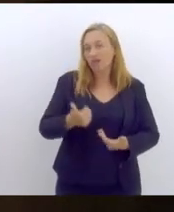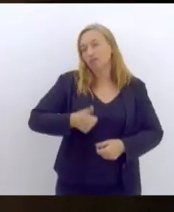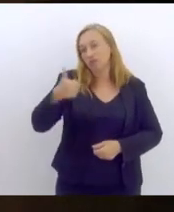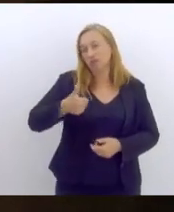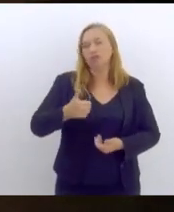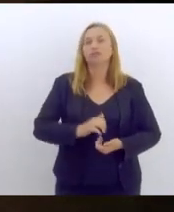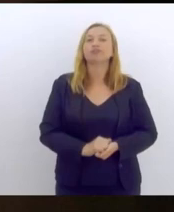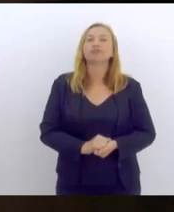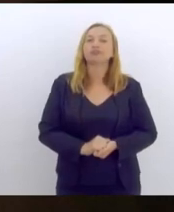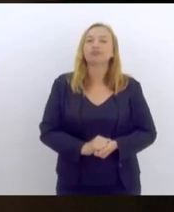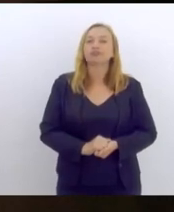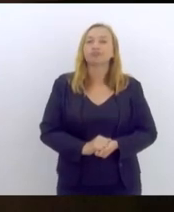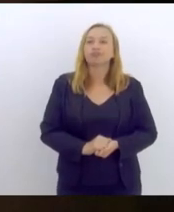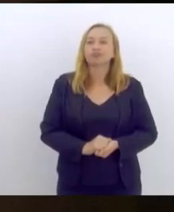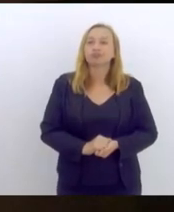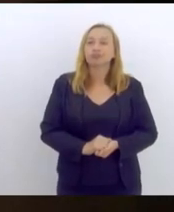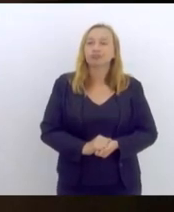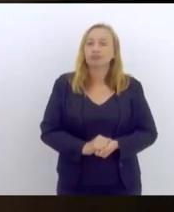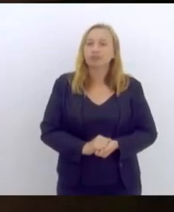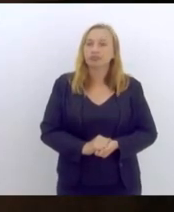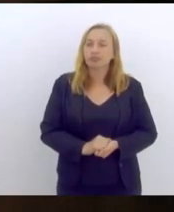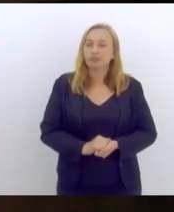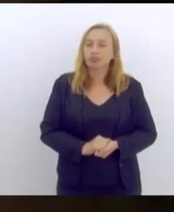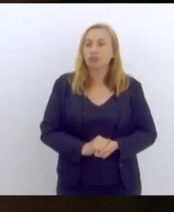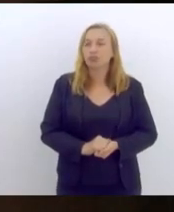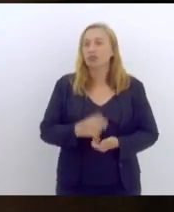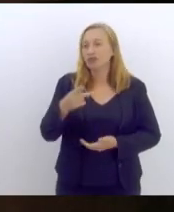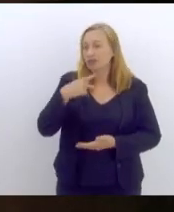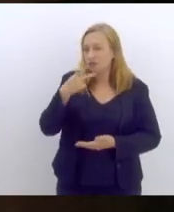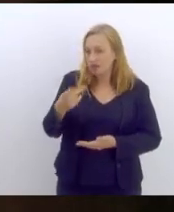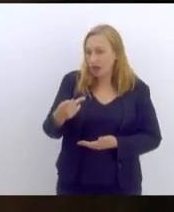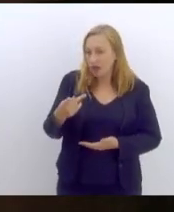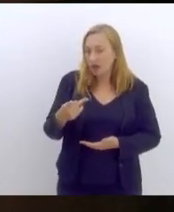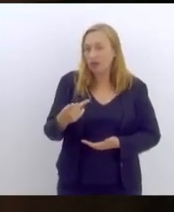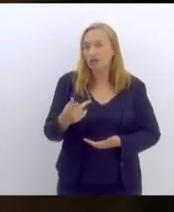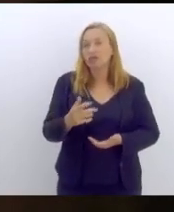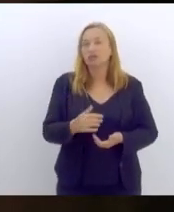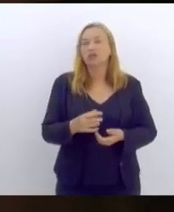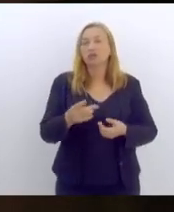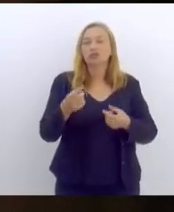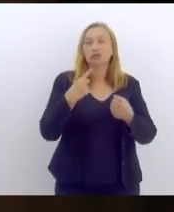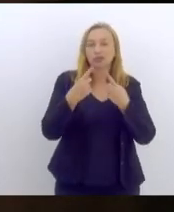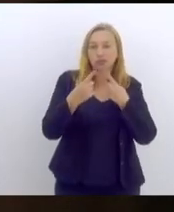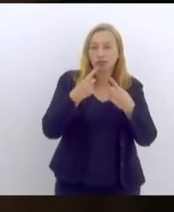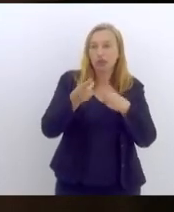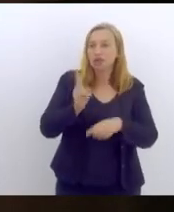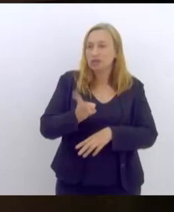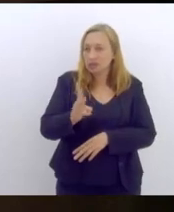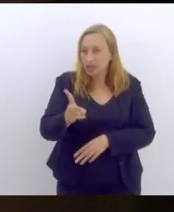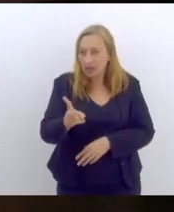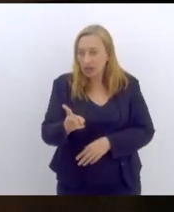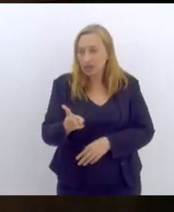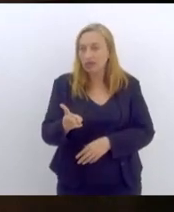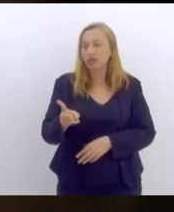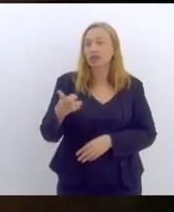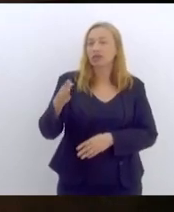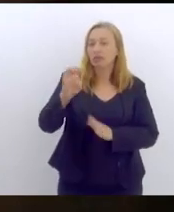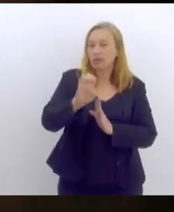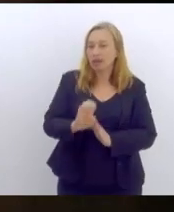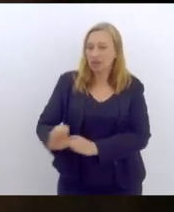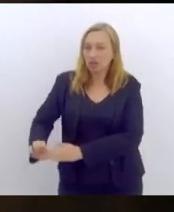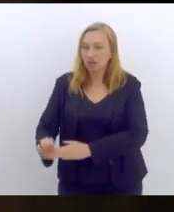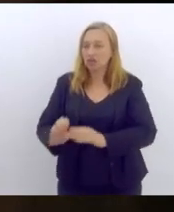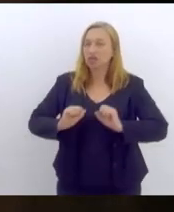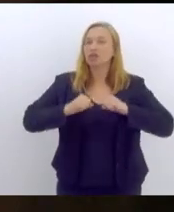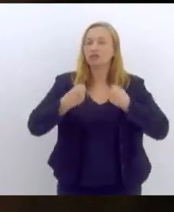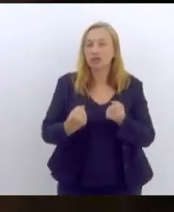lugar, o que sustentam a revelia de um discurso que sempre foi um discurso sintetizado pela esquerda de defesa dos